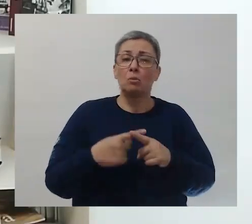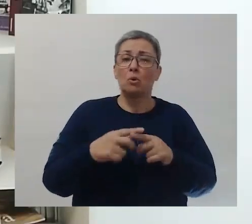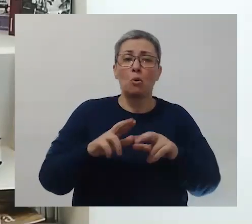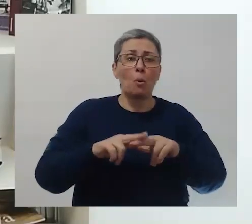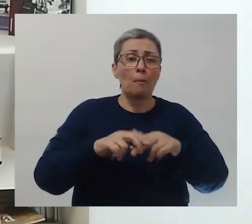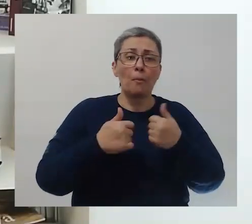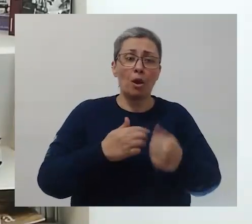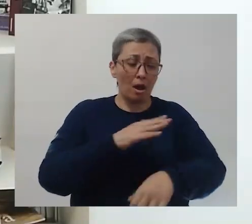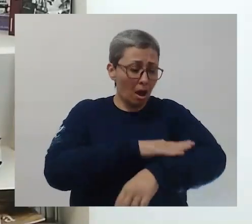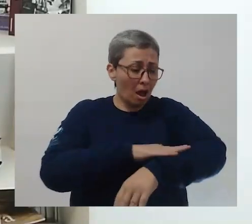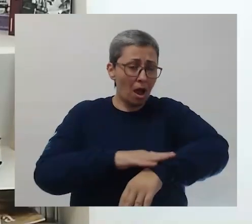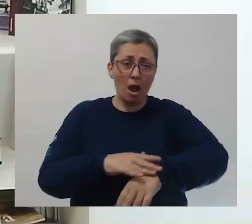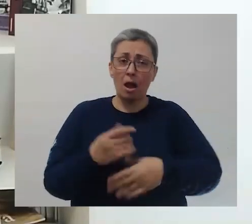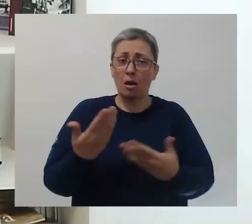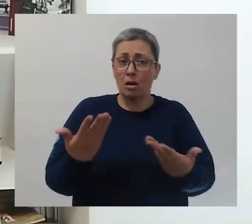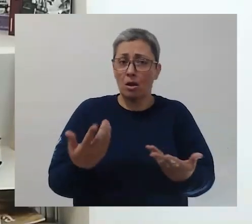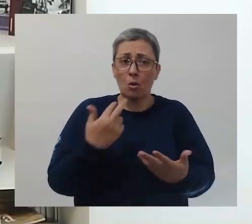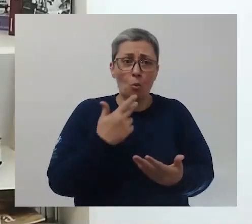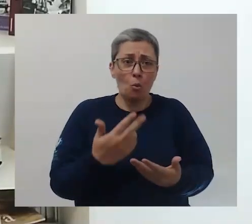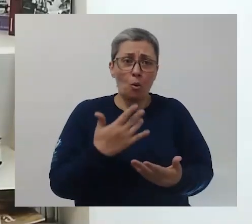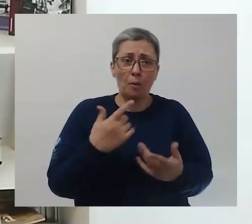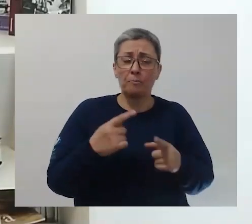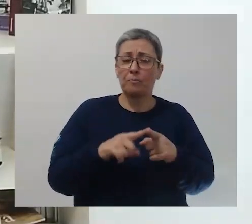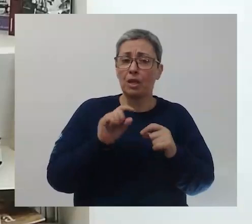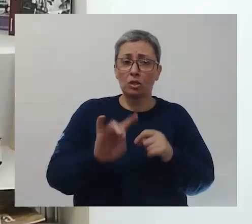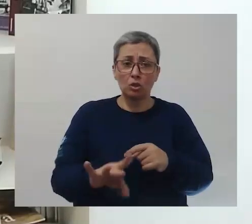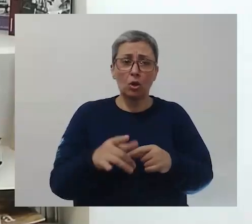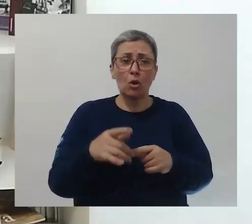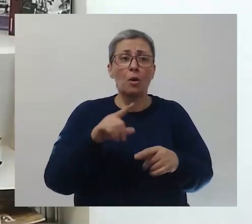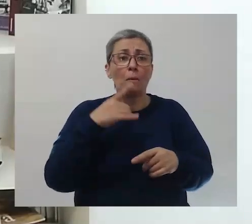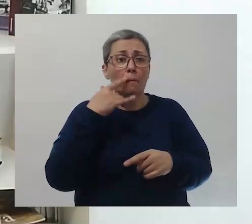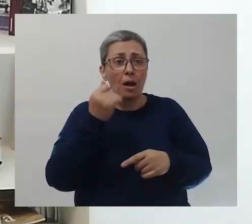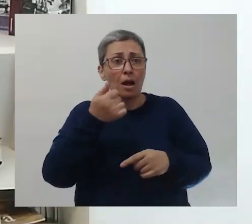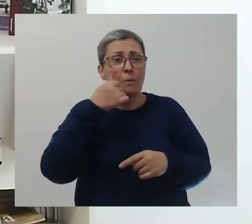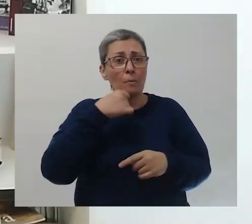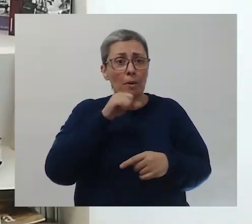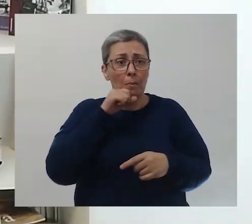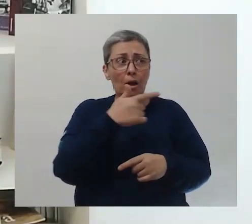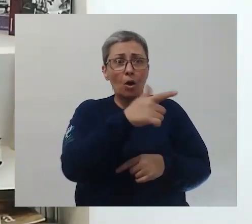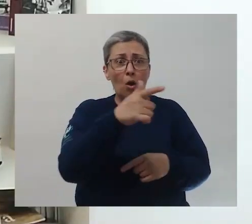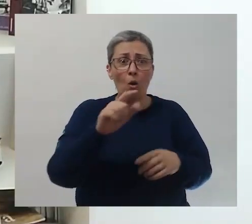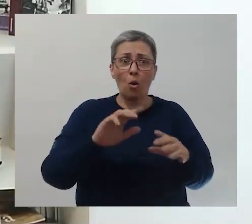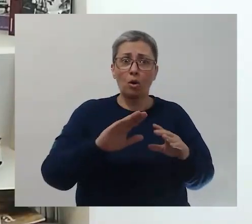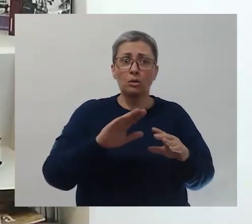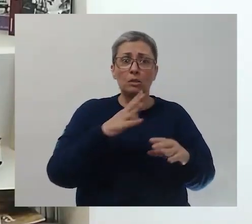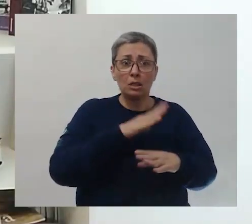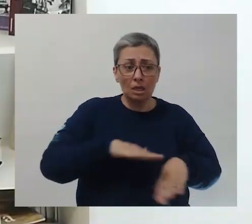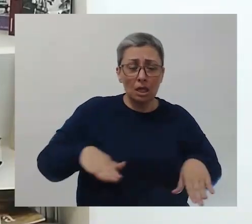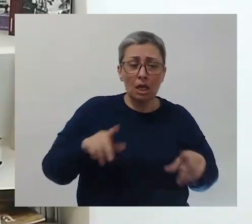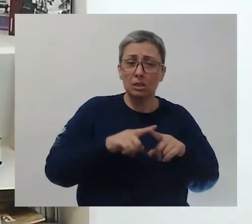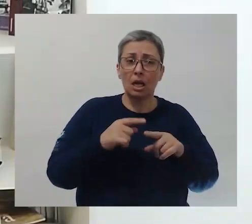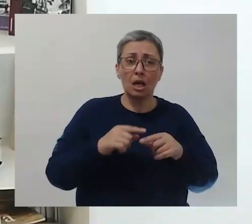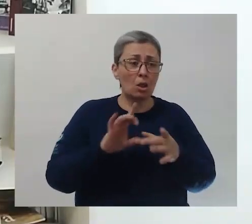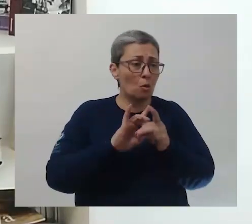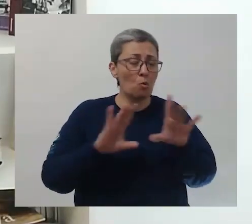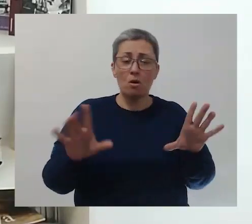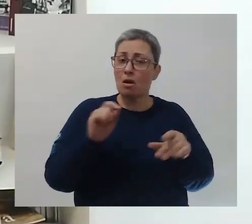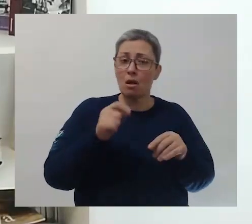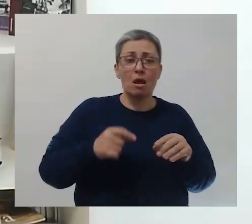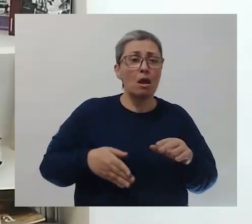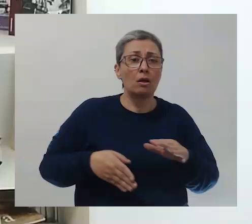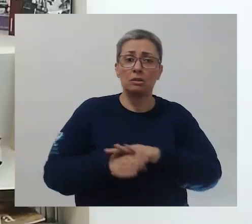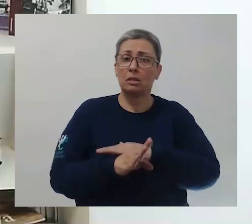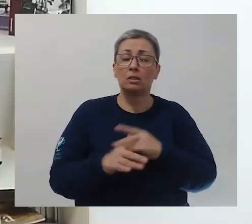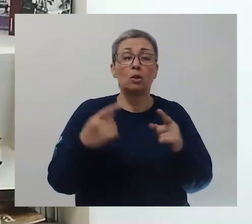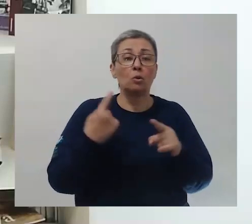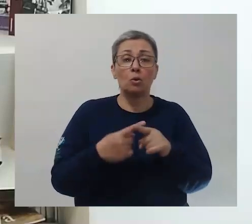por causa do tom de sua pele. Não só os pais das outras crianças não permitiam a entrada deles na